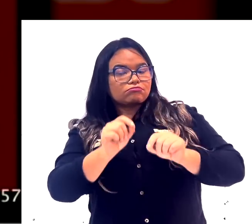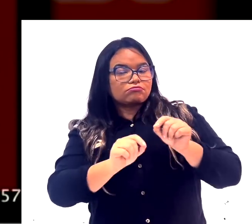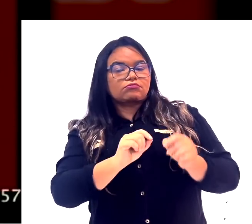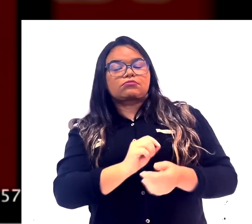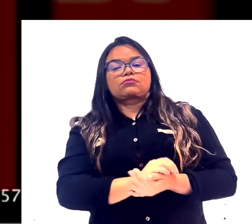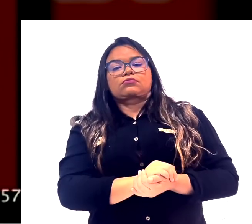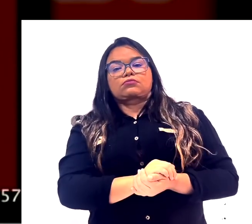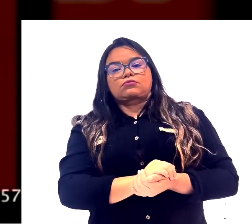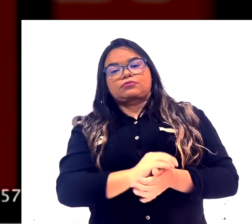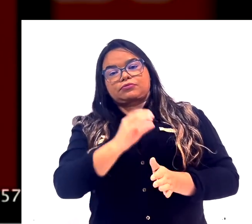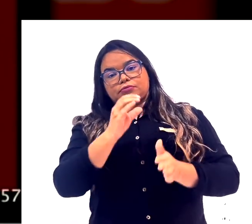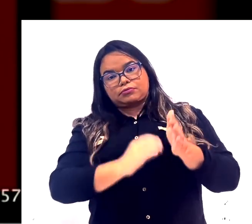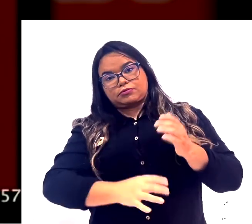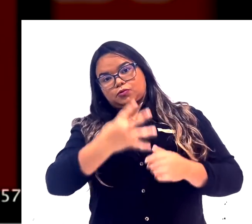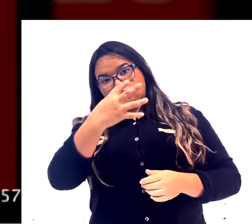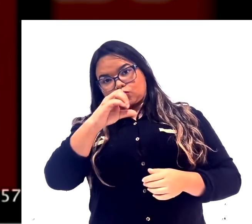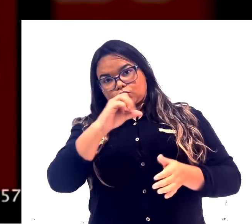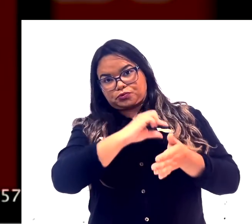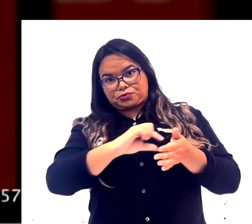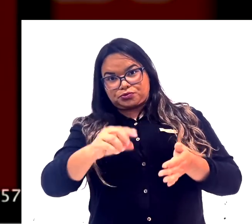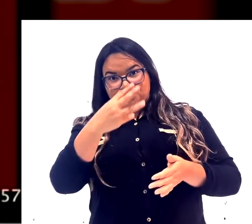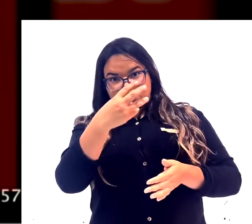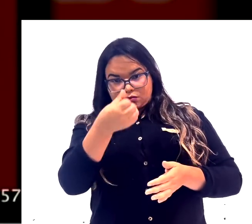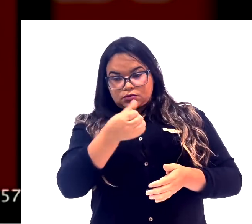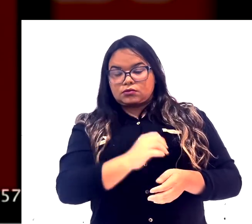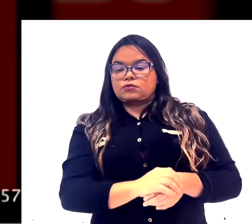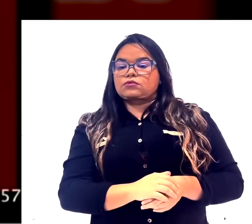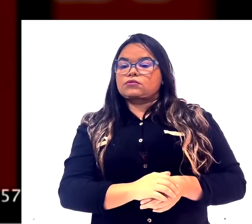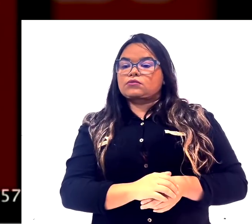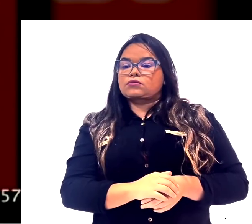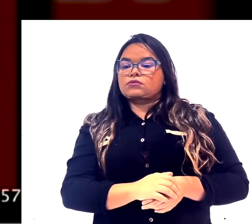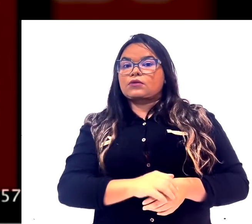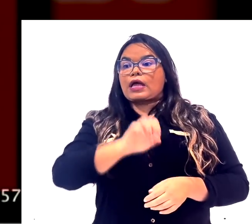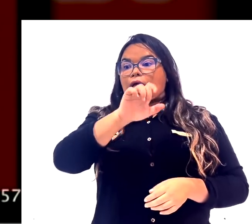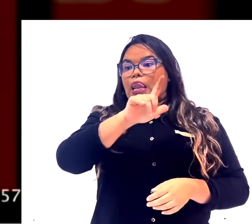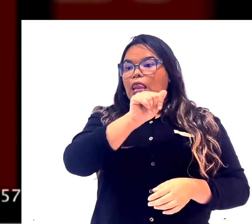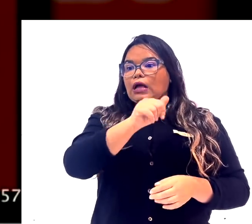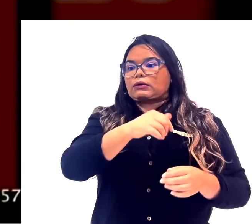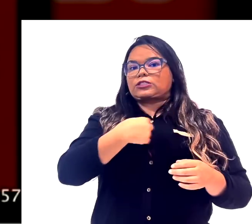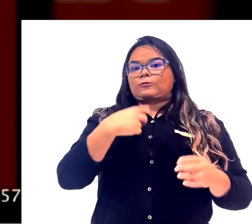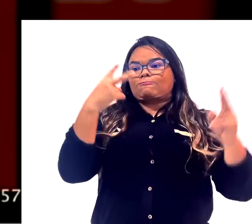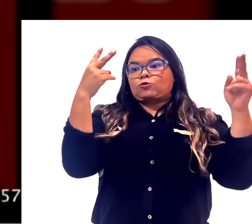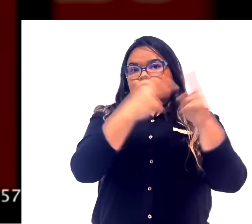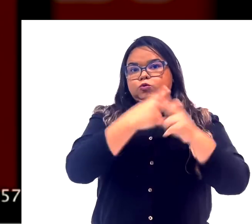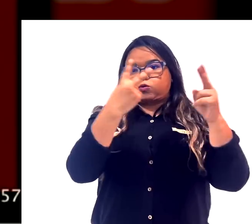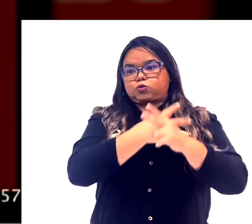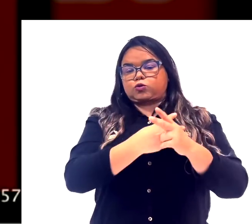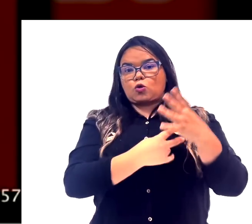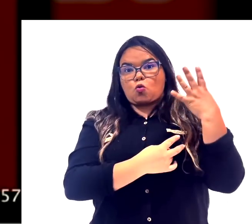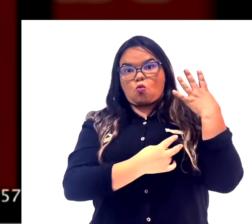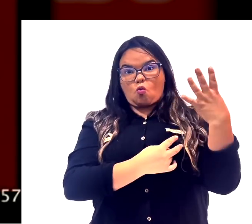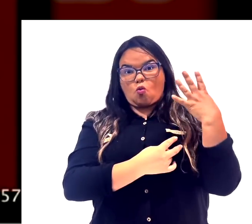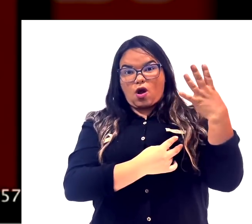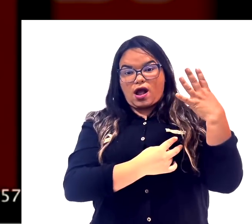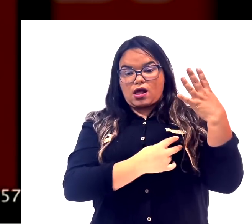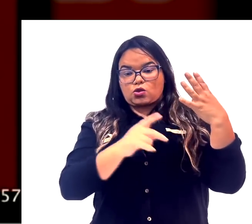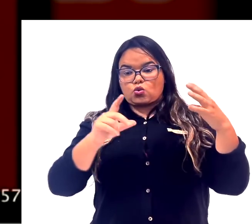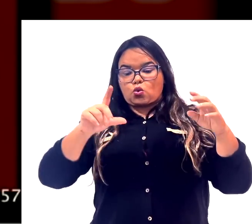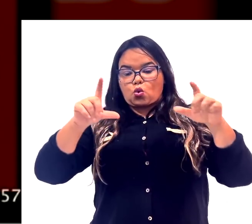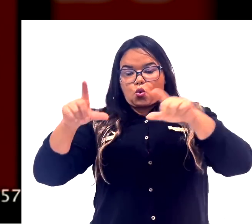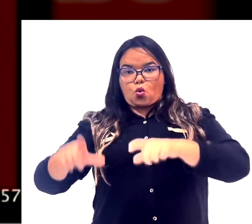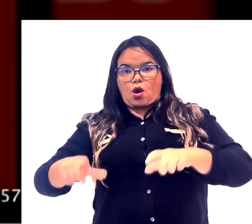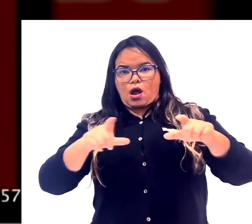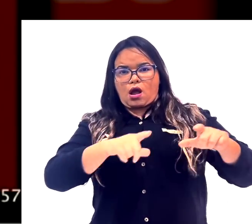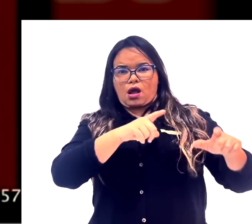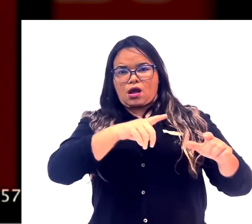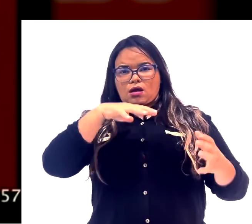ali. Jeremias 49:36. E trareis sobre Elão os 4 ventos dos 4 cantos do céu,